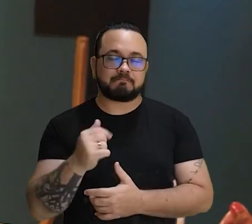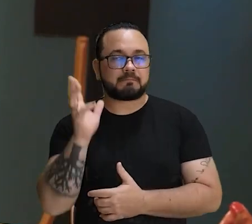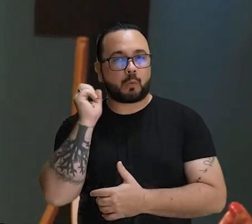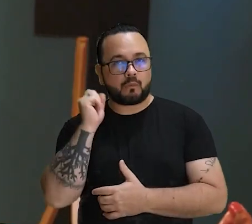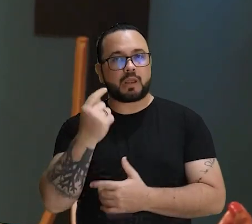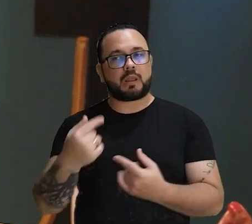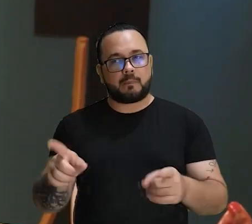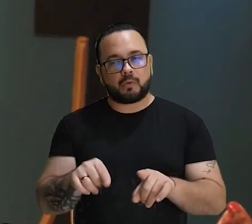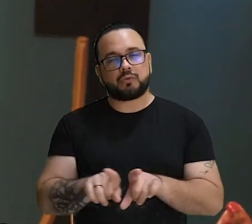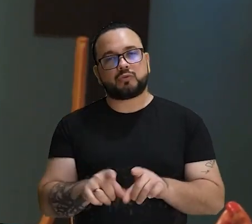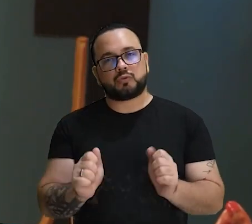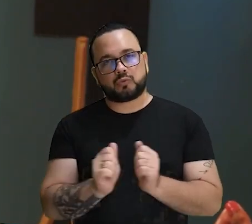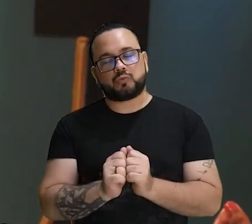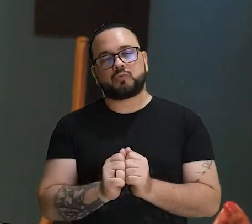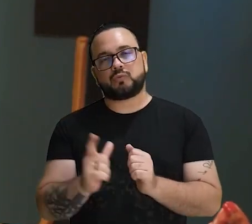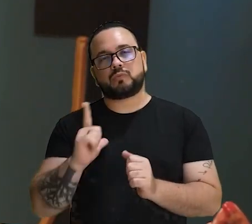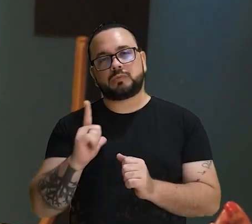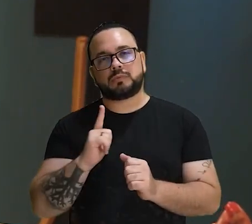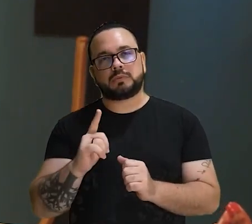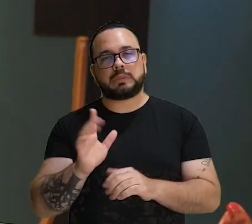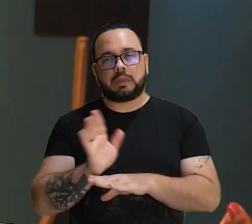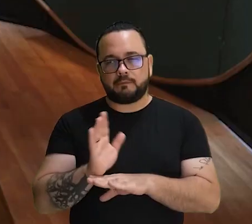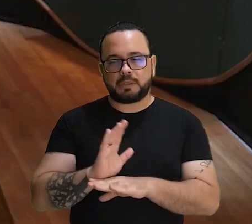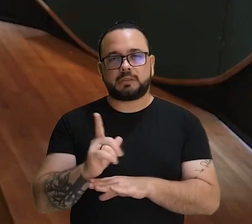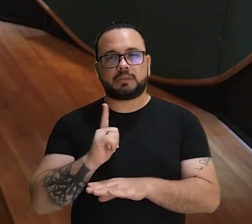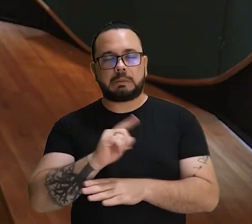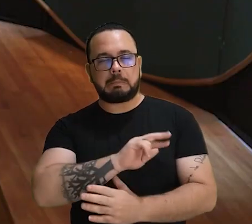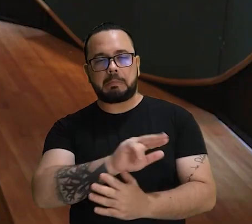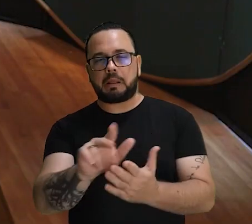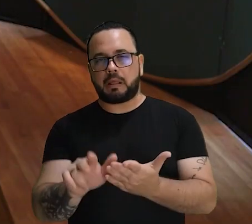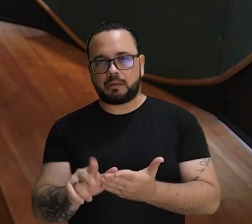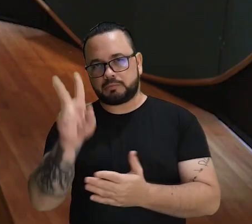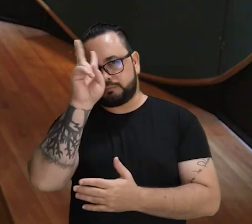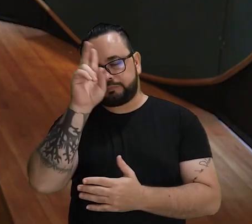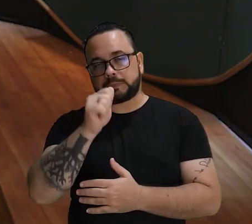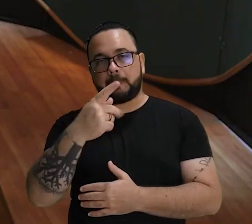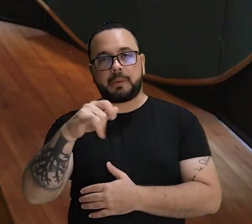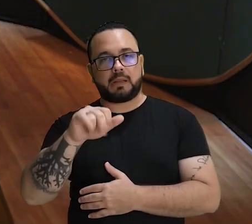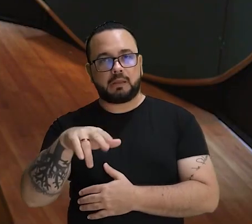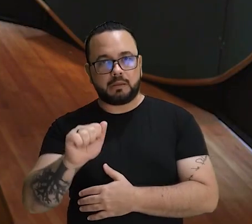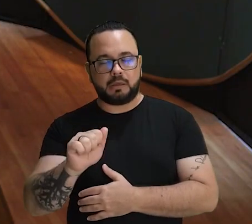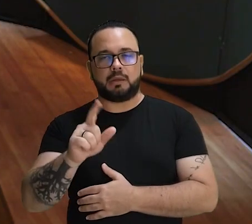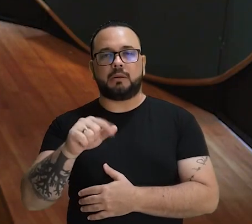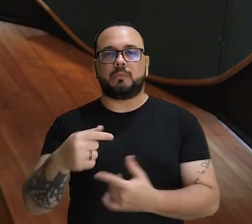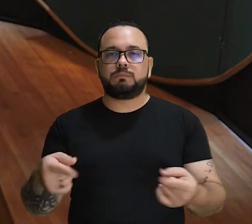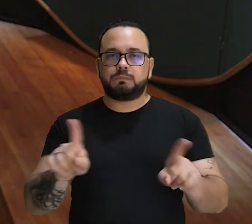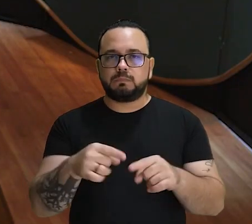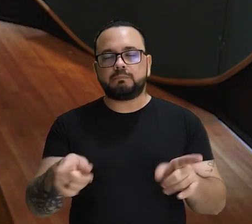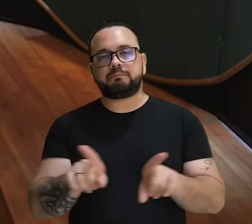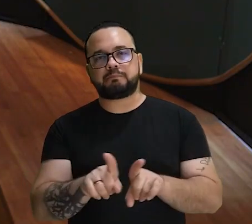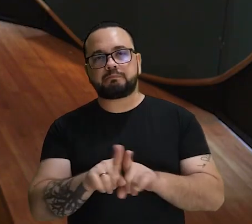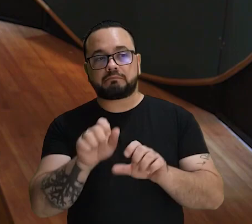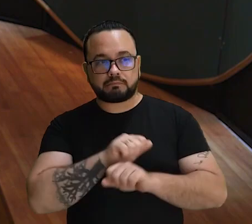vem ouvir, vem colar junto, tem nas plataformas, tudo disponível, tem clipe, tem um bocado de história. Sim. Então a Apneia vai estar rodando, então tem